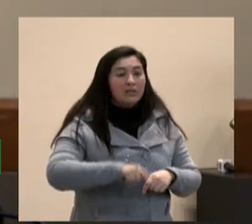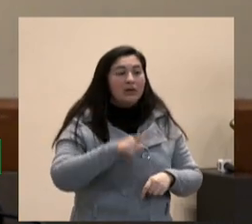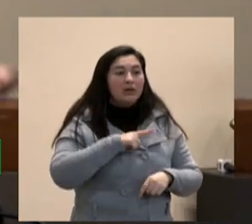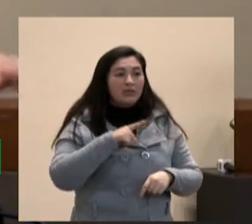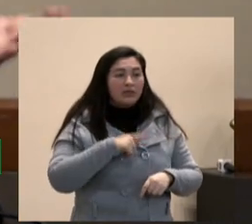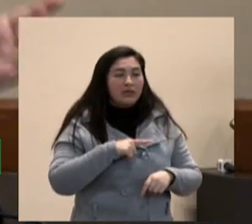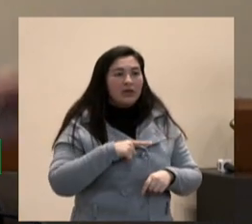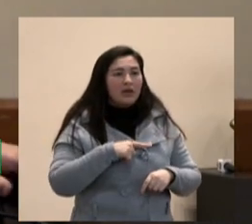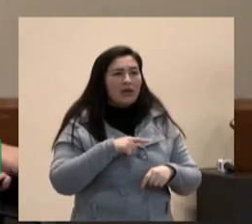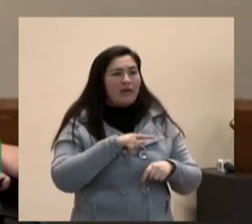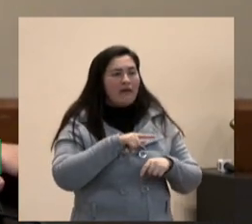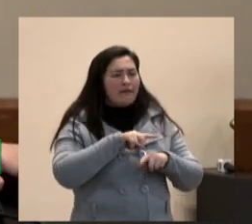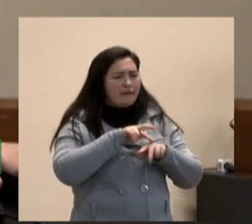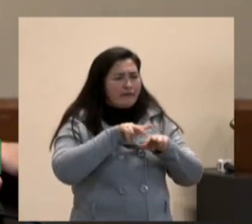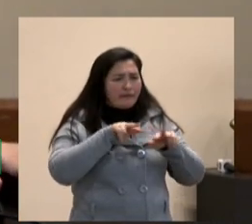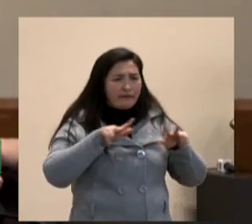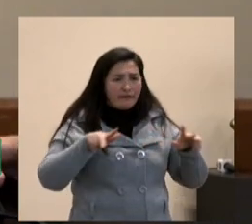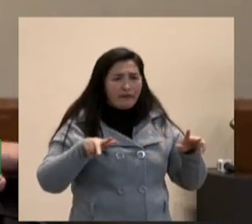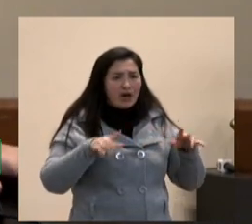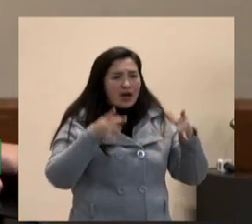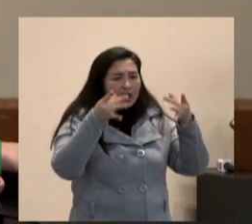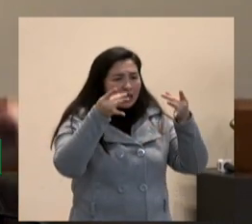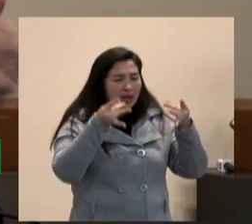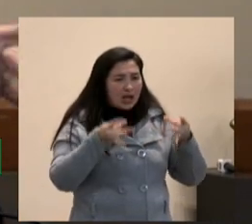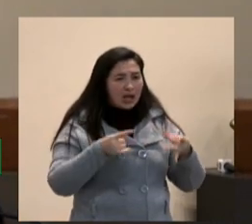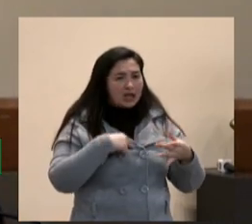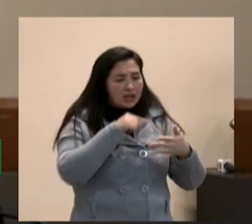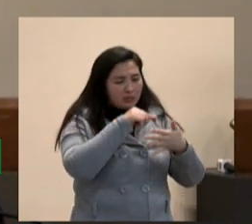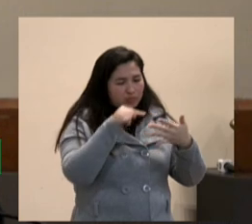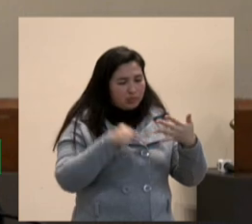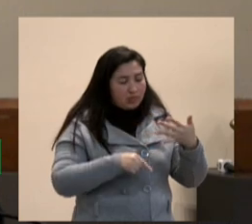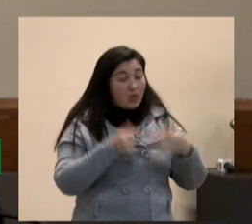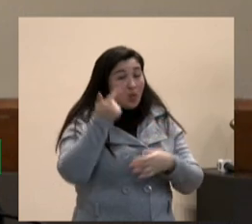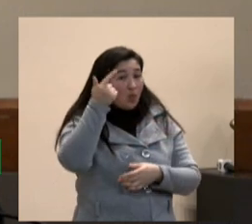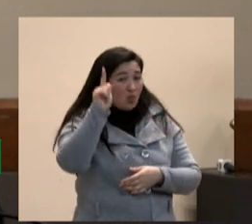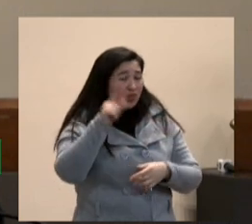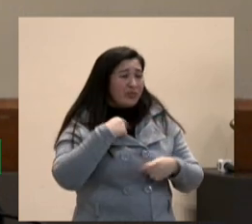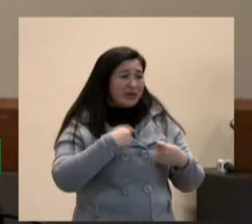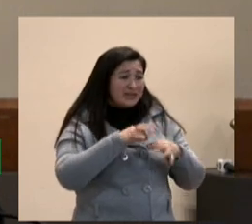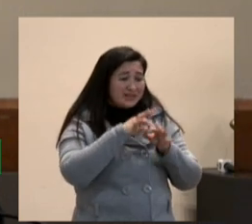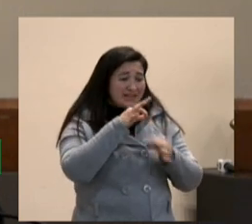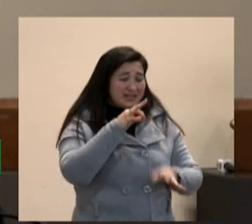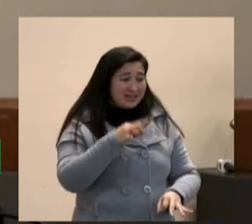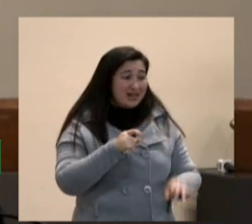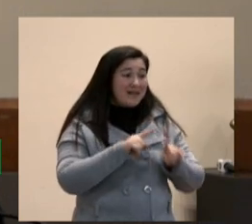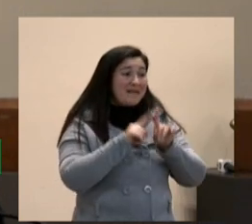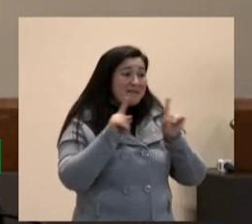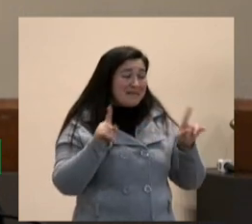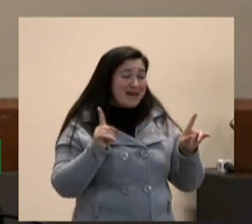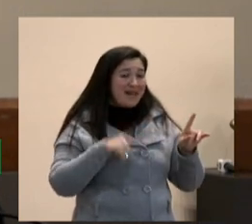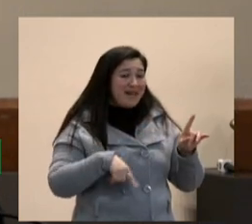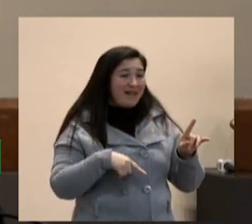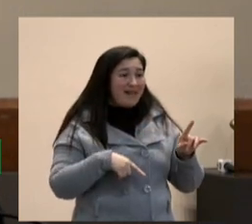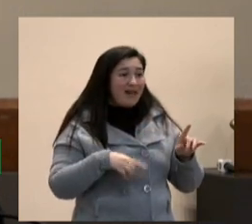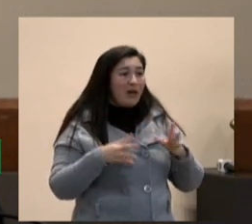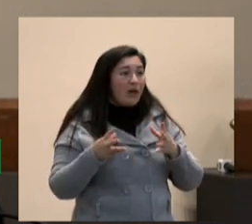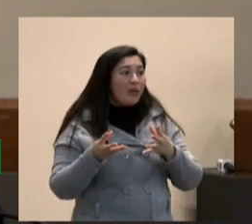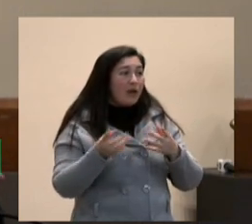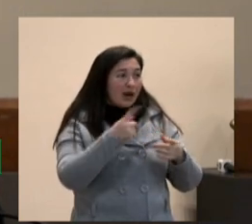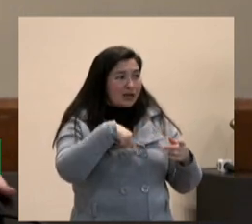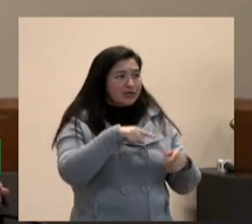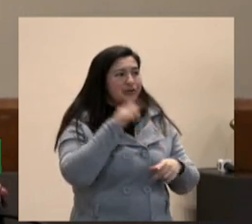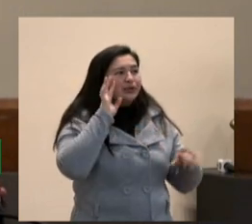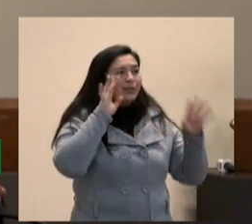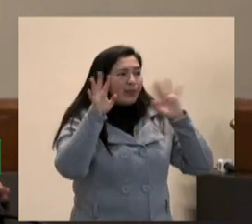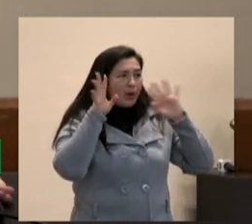etapa, com todas as especificidades que a caracterizam. Eu teria outras coisas para falar, mas assim, eu acho que essas já nos provocam a